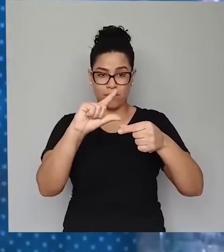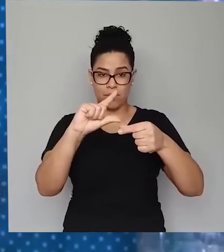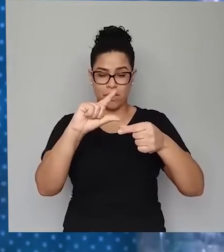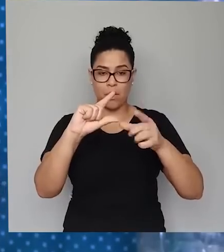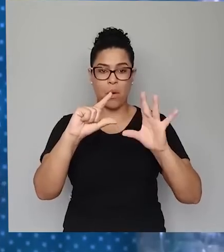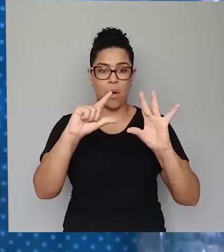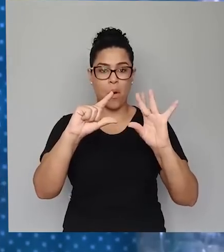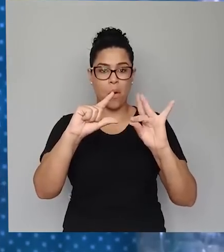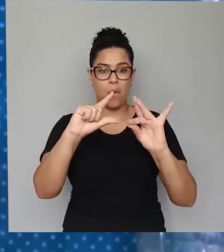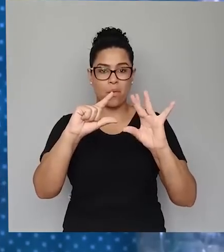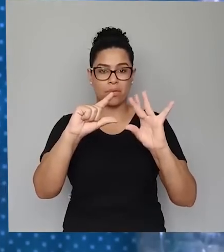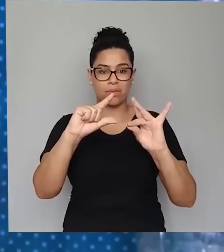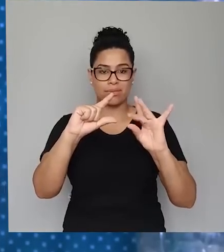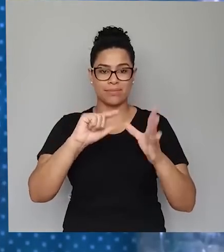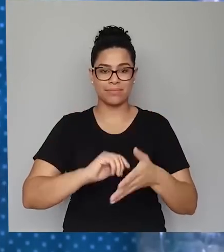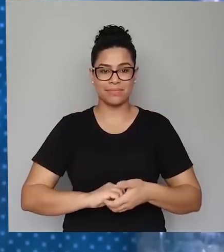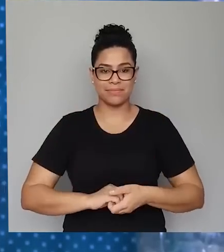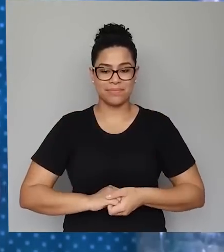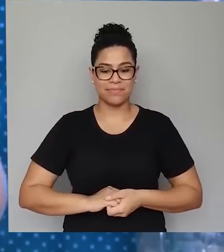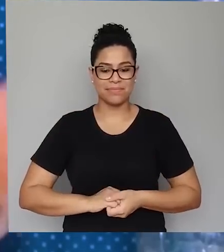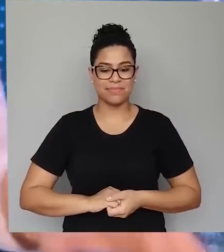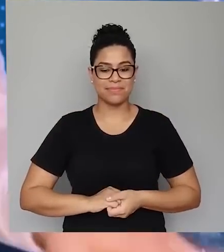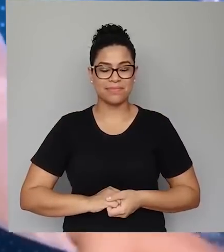de cima do nosso foguete.